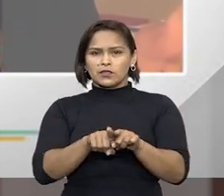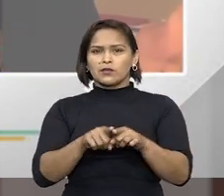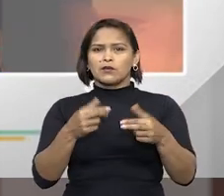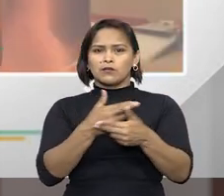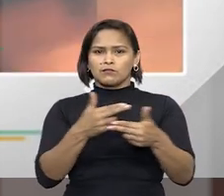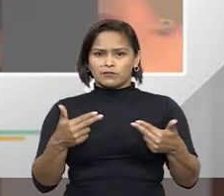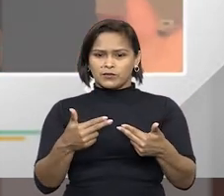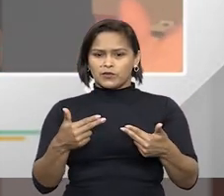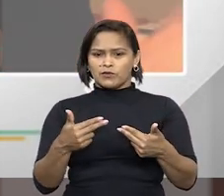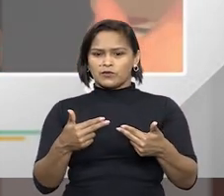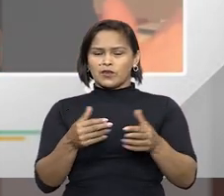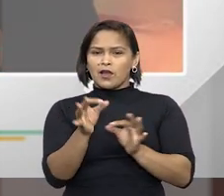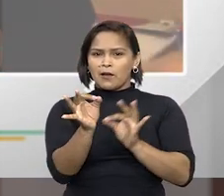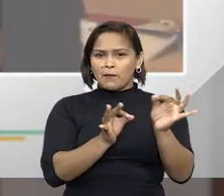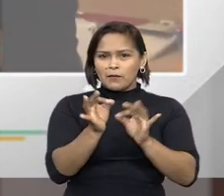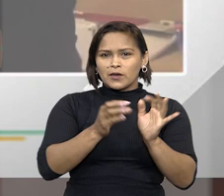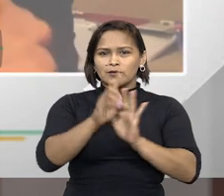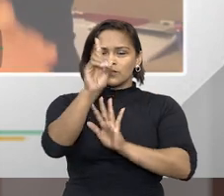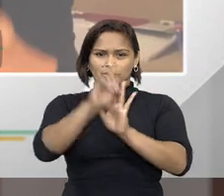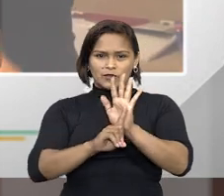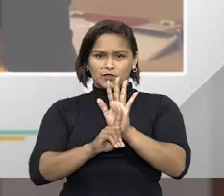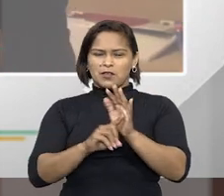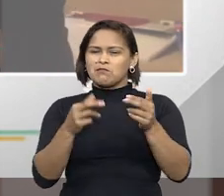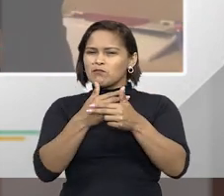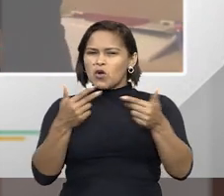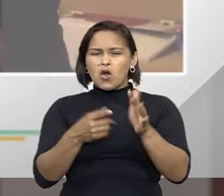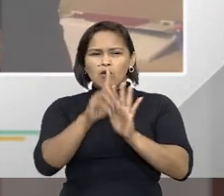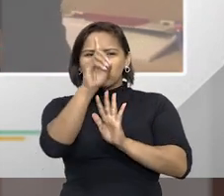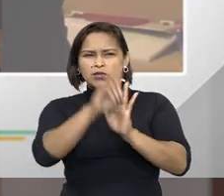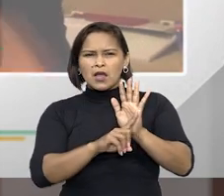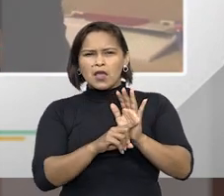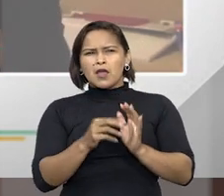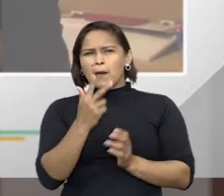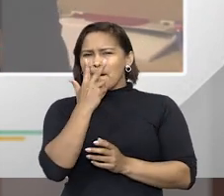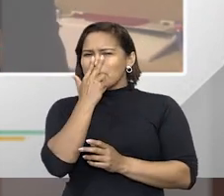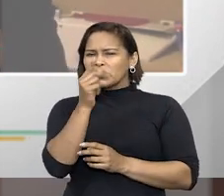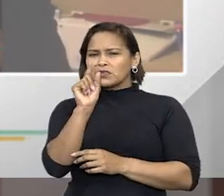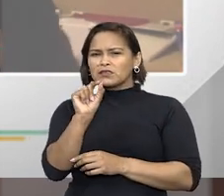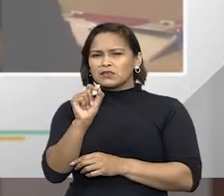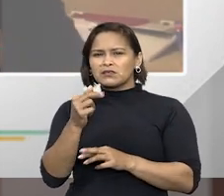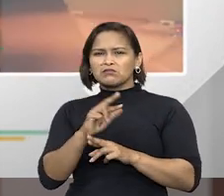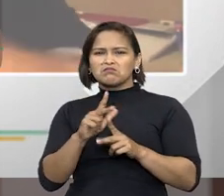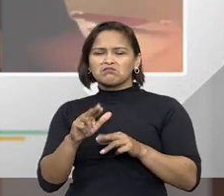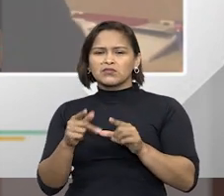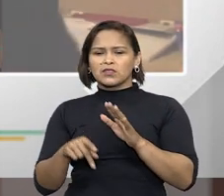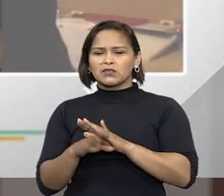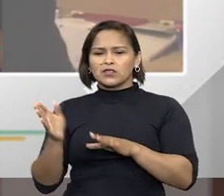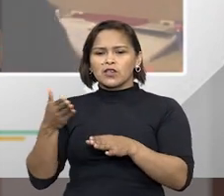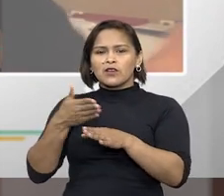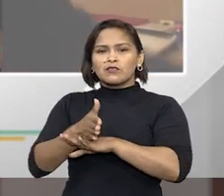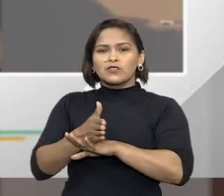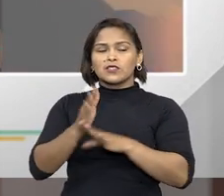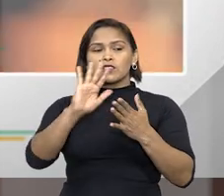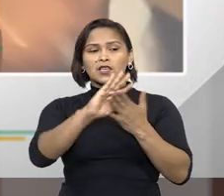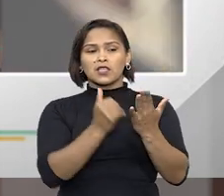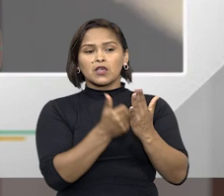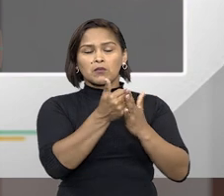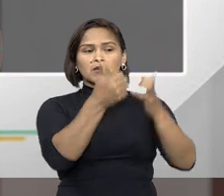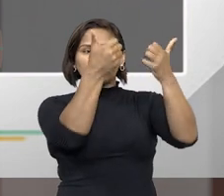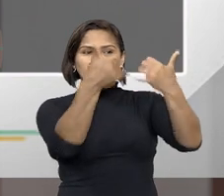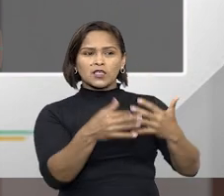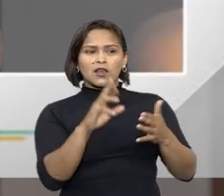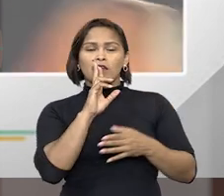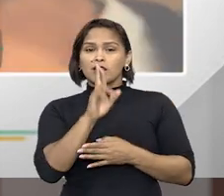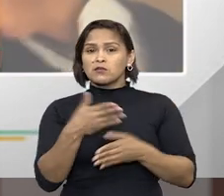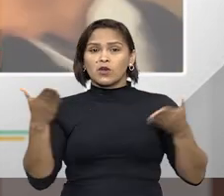do direito. Muito banalizado, parece que é um carimbo. Né? Você entra com o embargo de declaração, aí já vem logo a resposta. Não, a